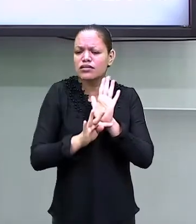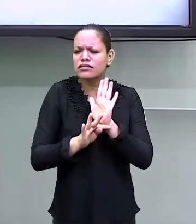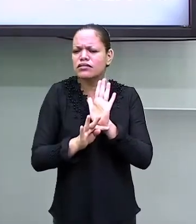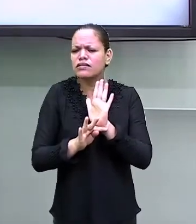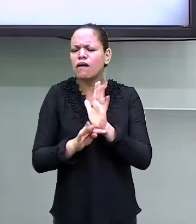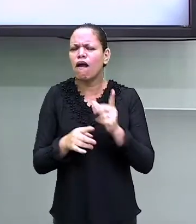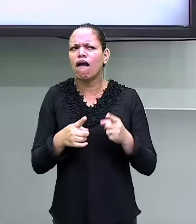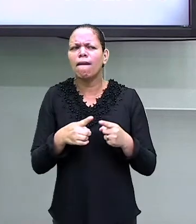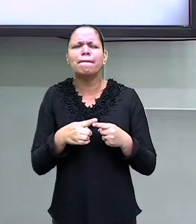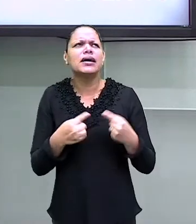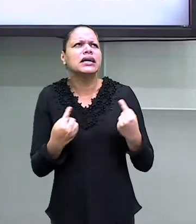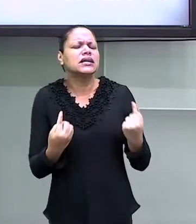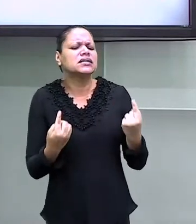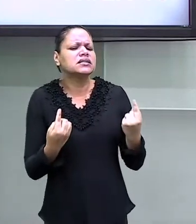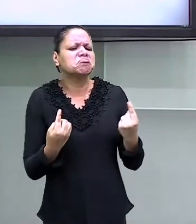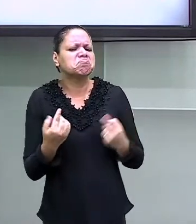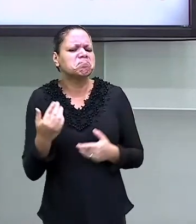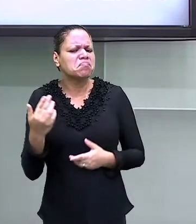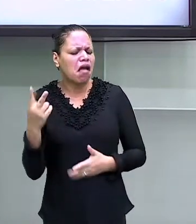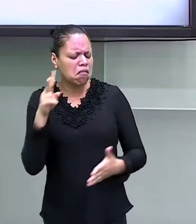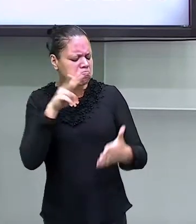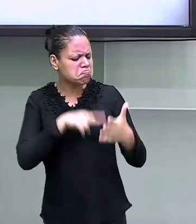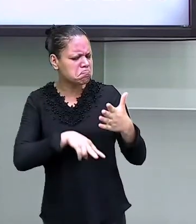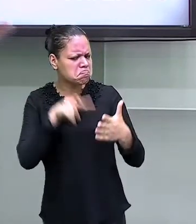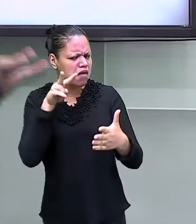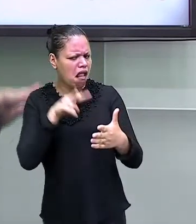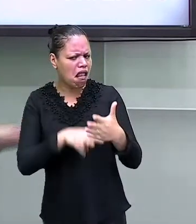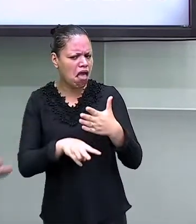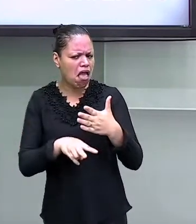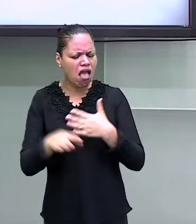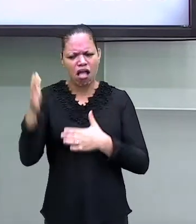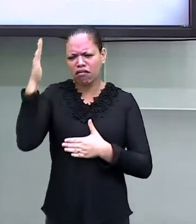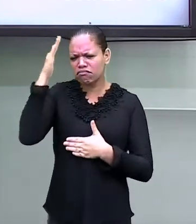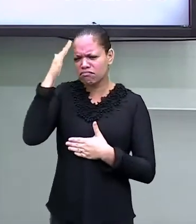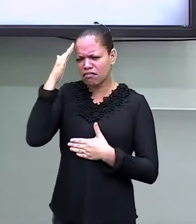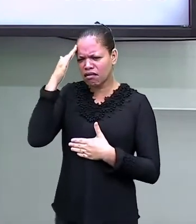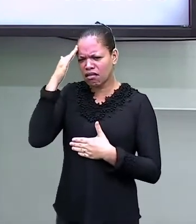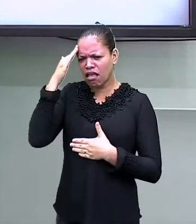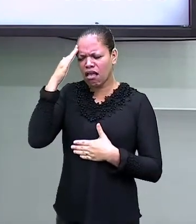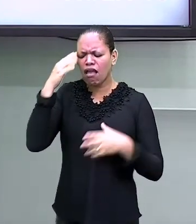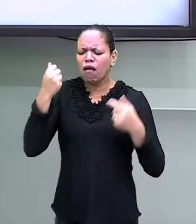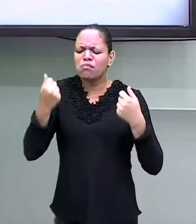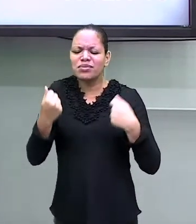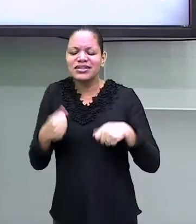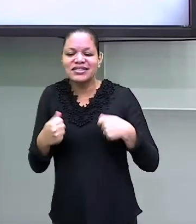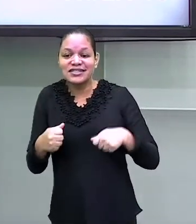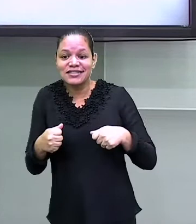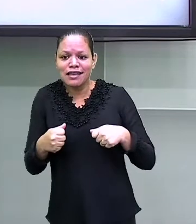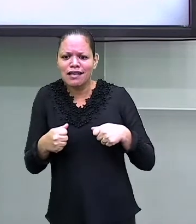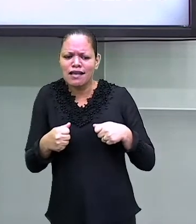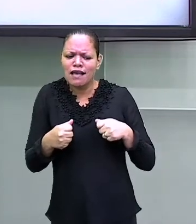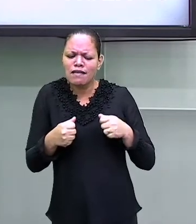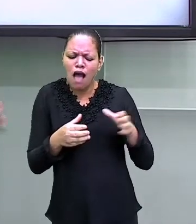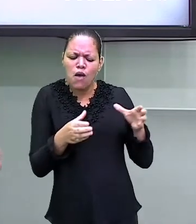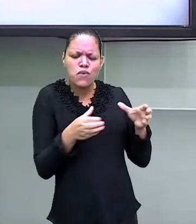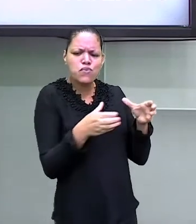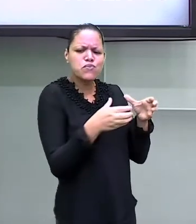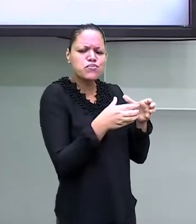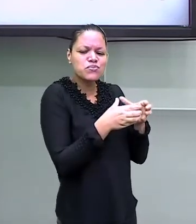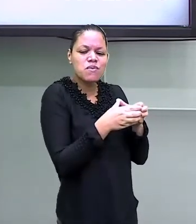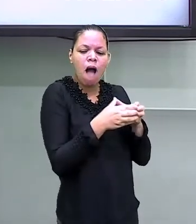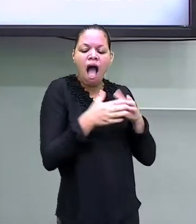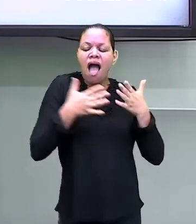e entender, a gente tem que estar num espaço tranquilo. Então, aí você na sua casa, senta